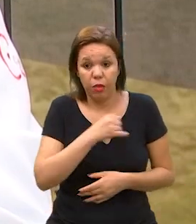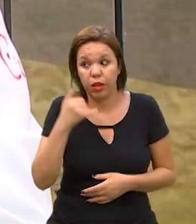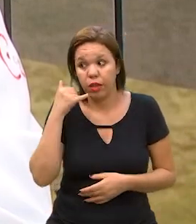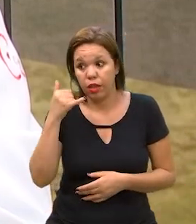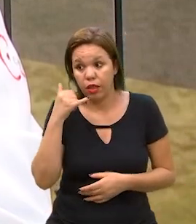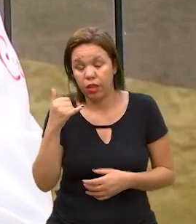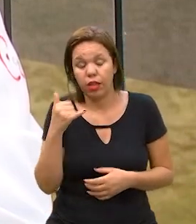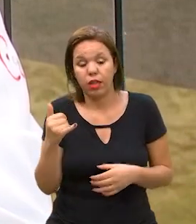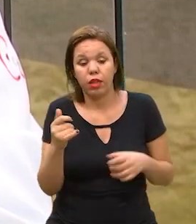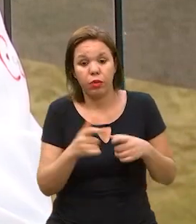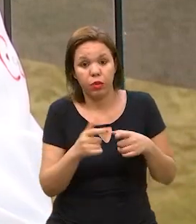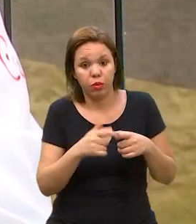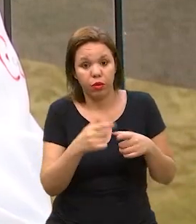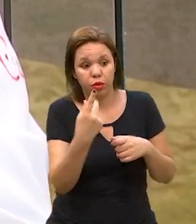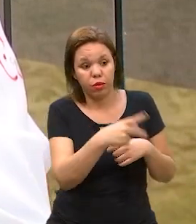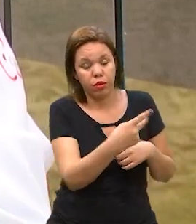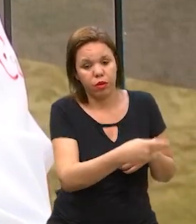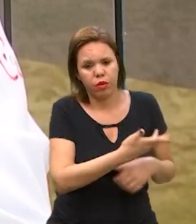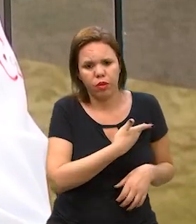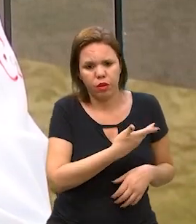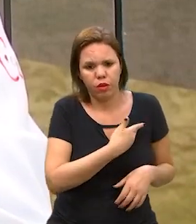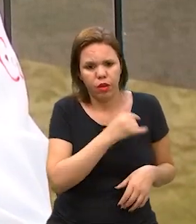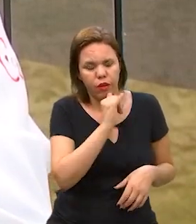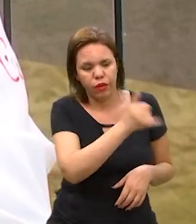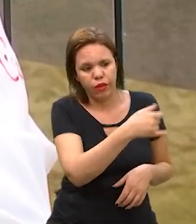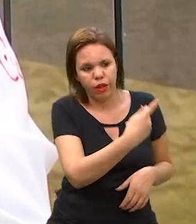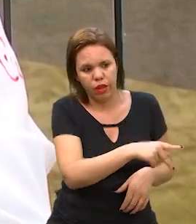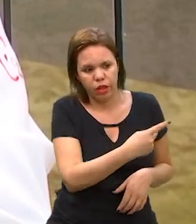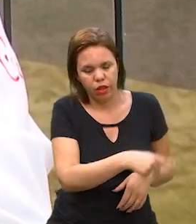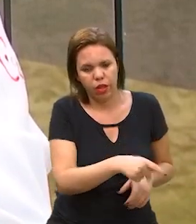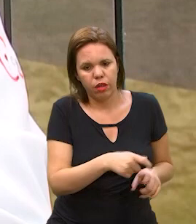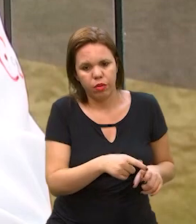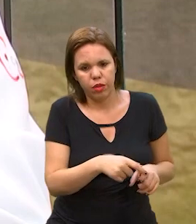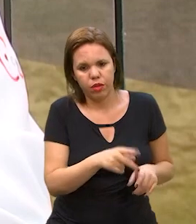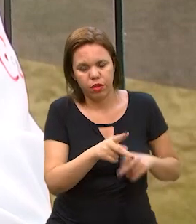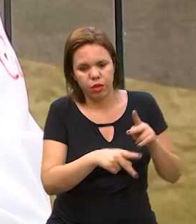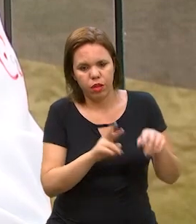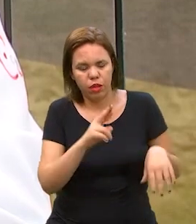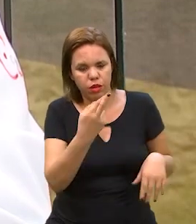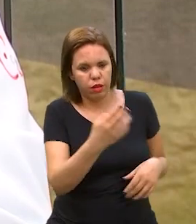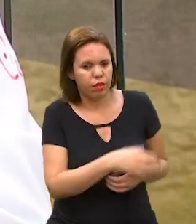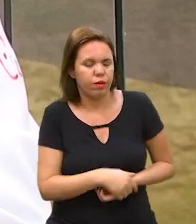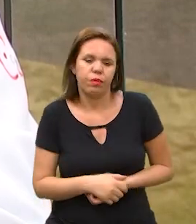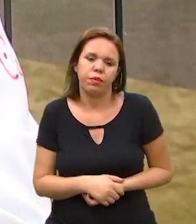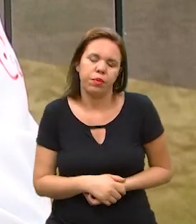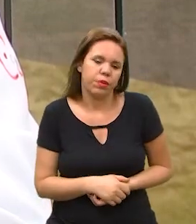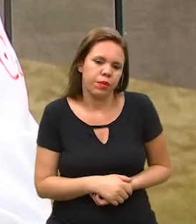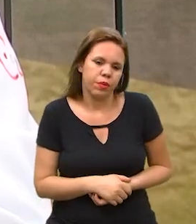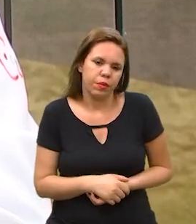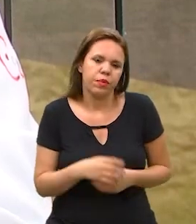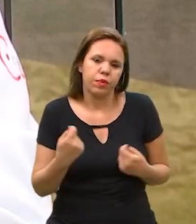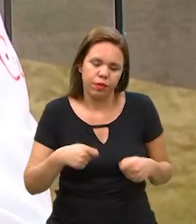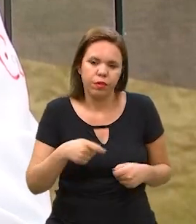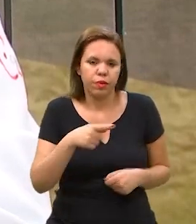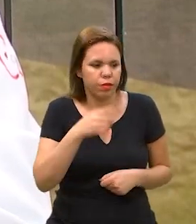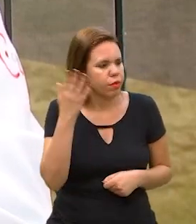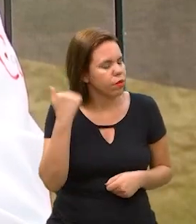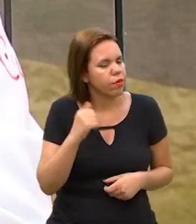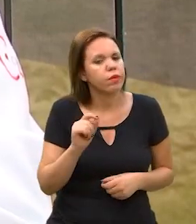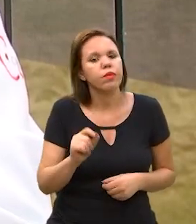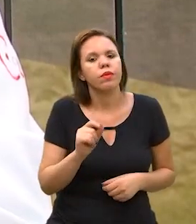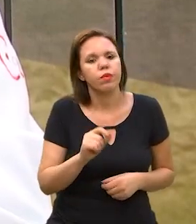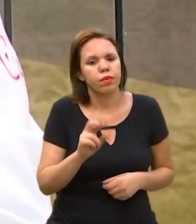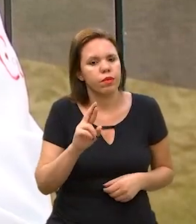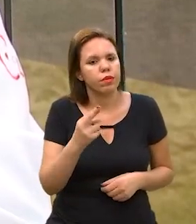imediatamente eu ligo para o clínico, para o colega e falo daquele paciente, daquele resultado. Então ele precisa